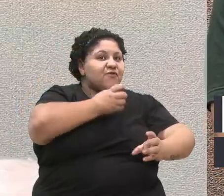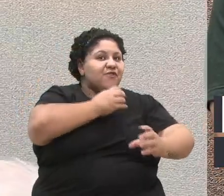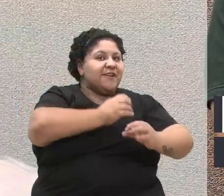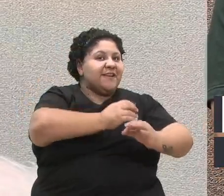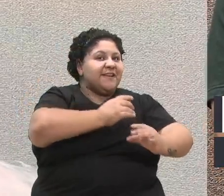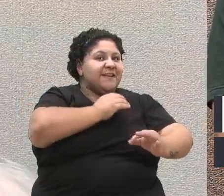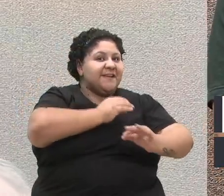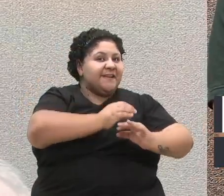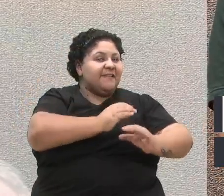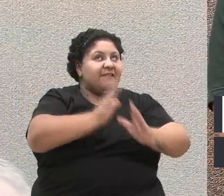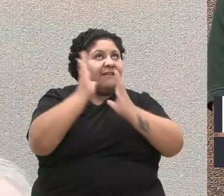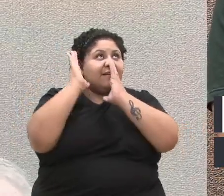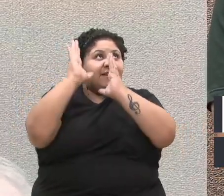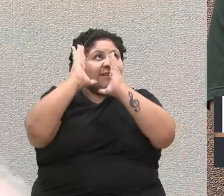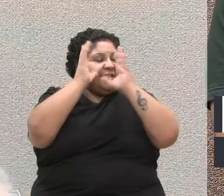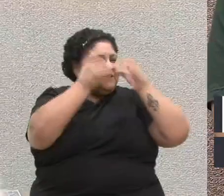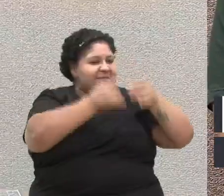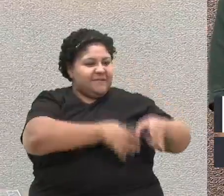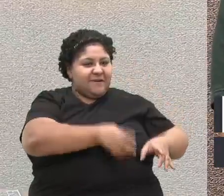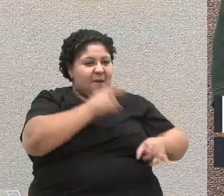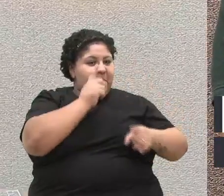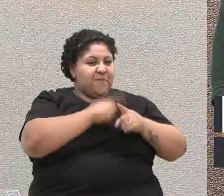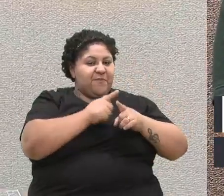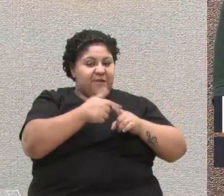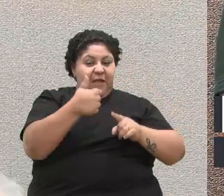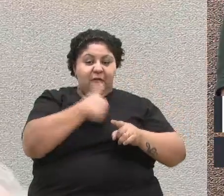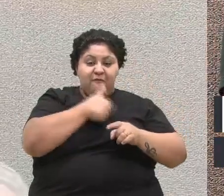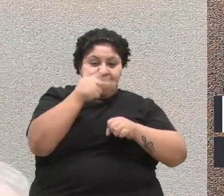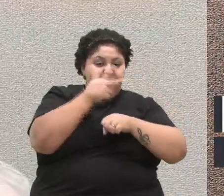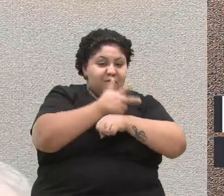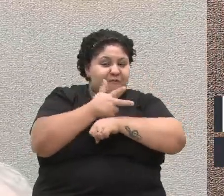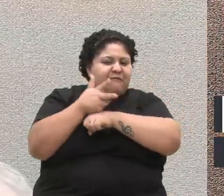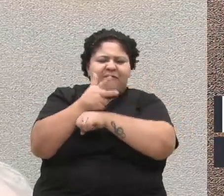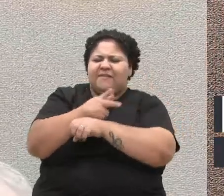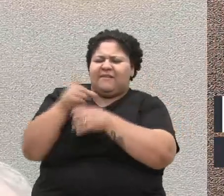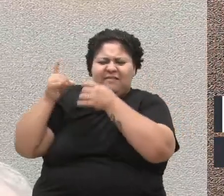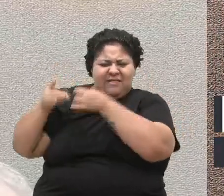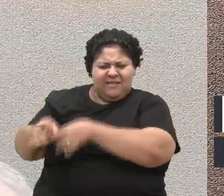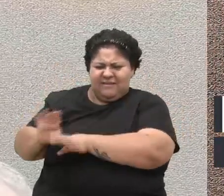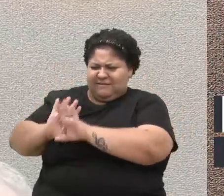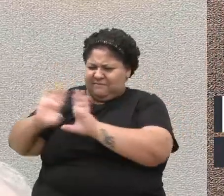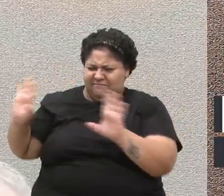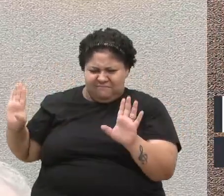ele desistiu, porque eu vi os vídeos dele e eu disse, desiste, Leonir, segue na